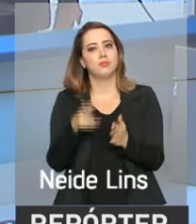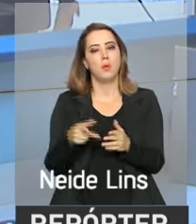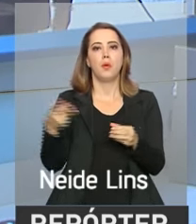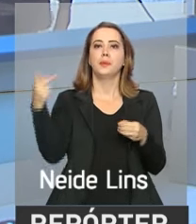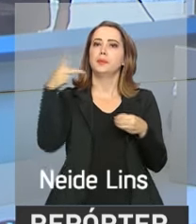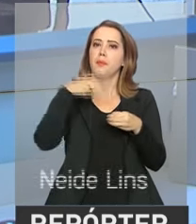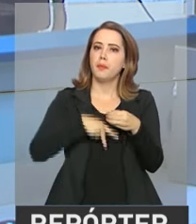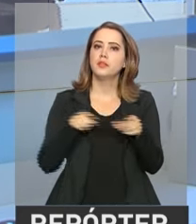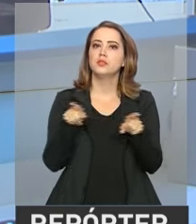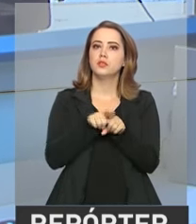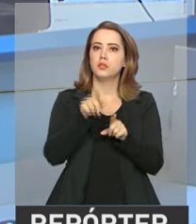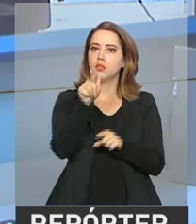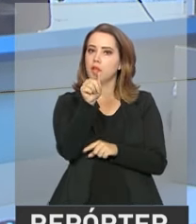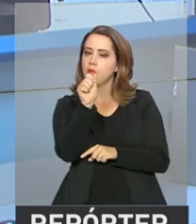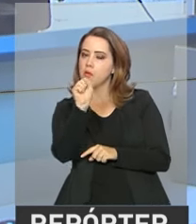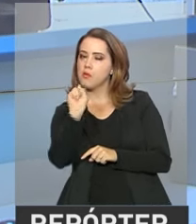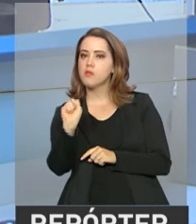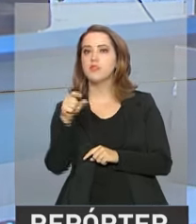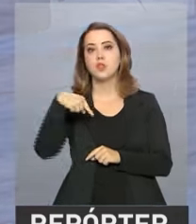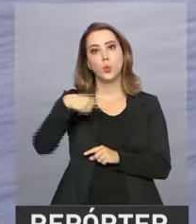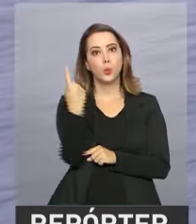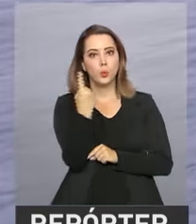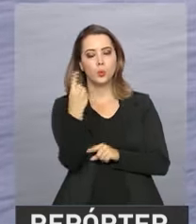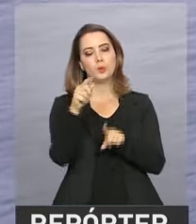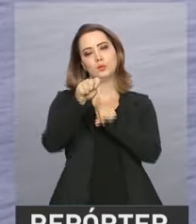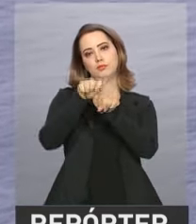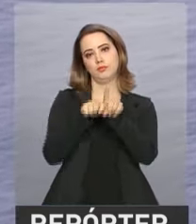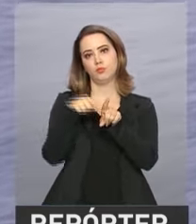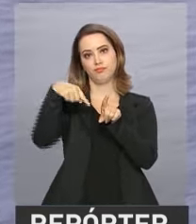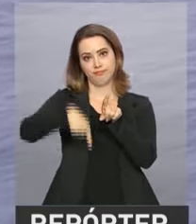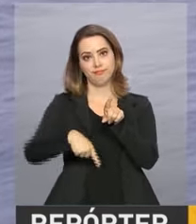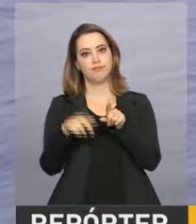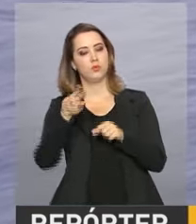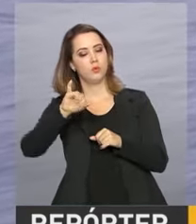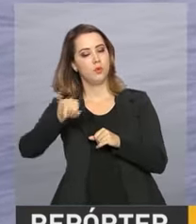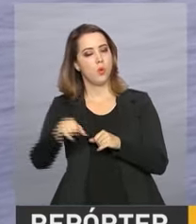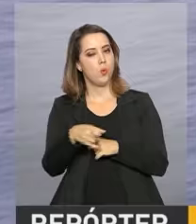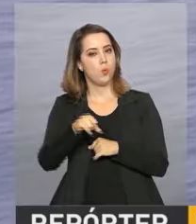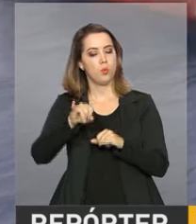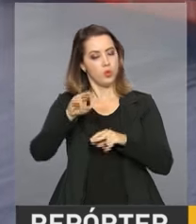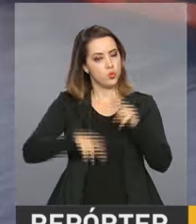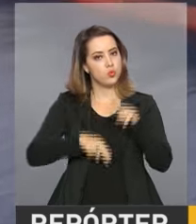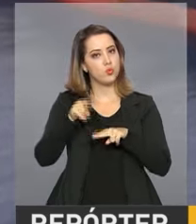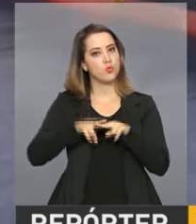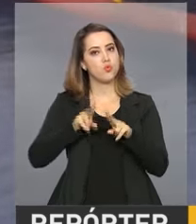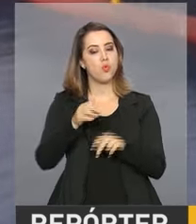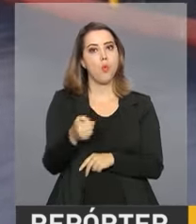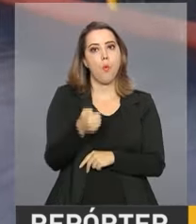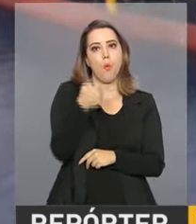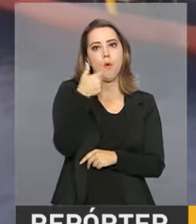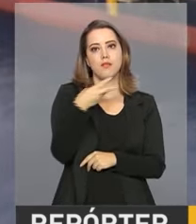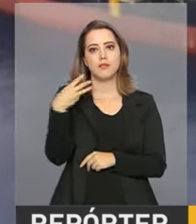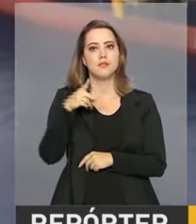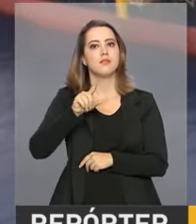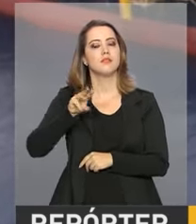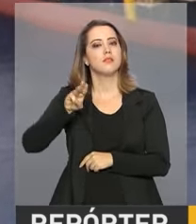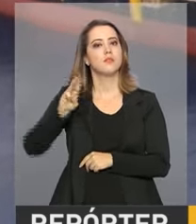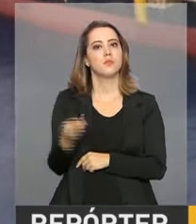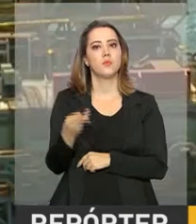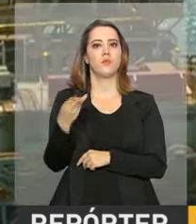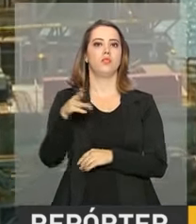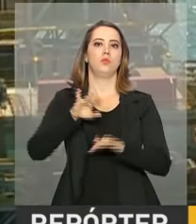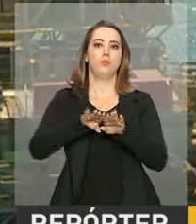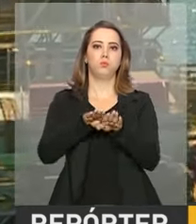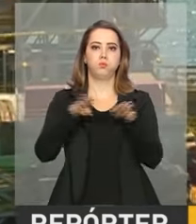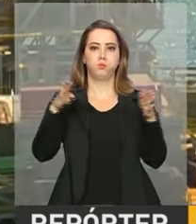petróleo e gás natural em um só mês. Nossa produção total em junho foi de quase 3 milhões de barris de óleo equivalente por dia.